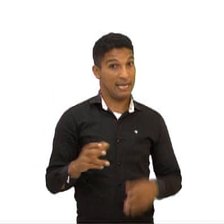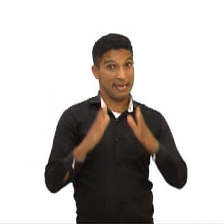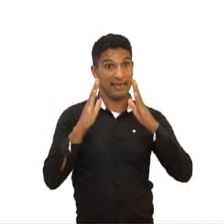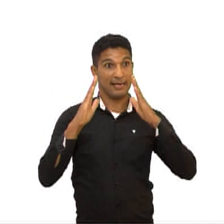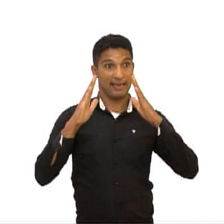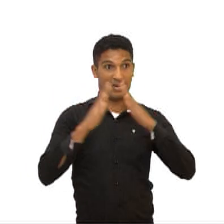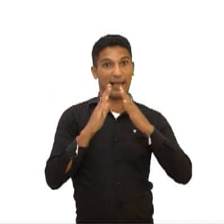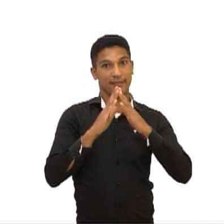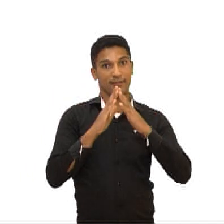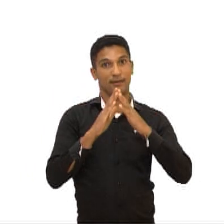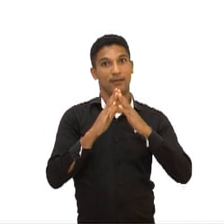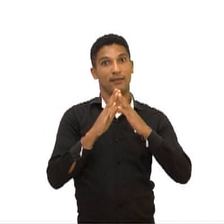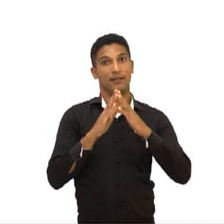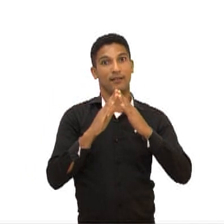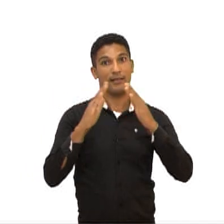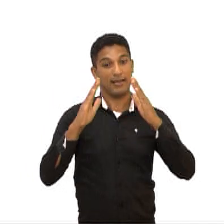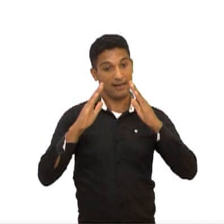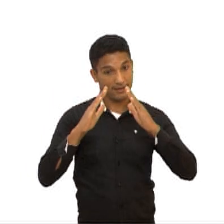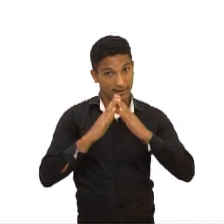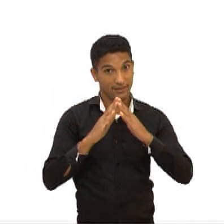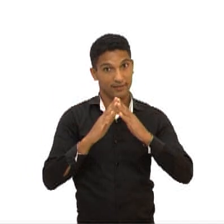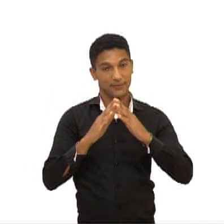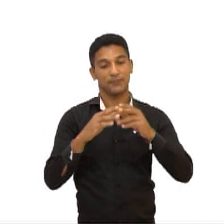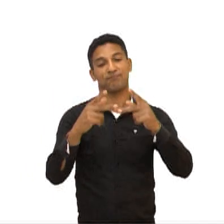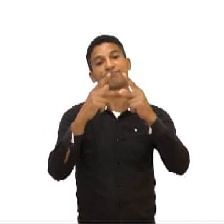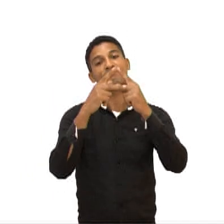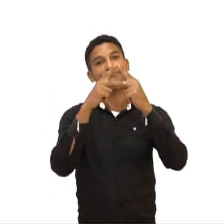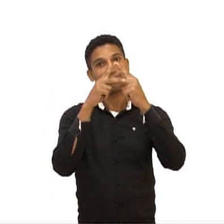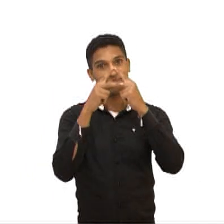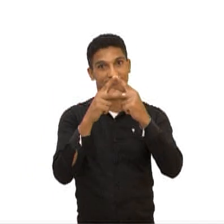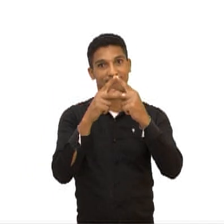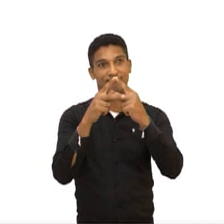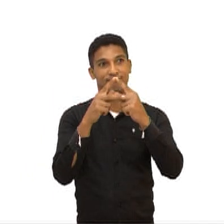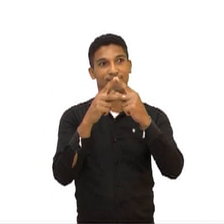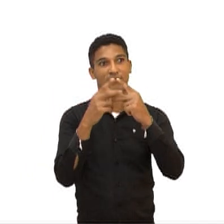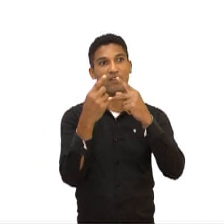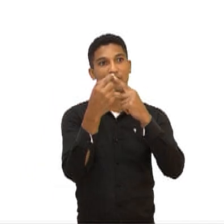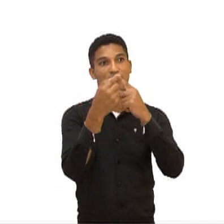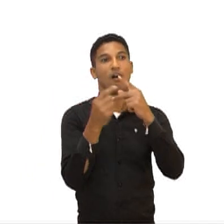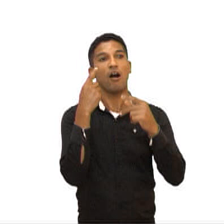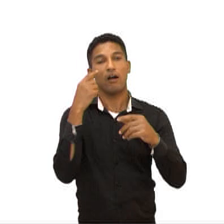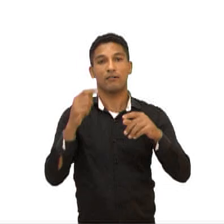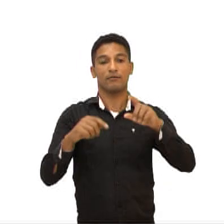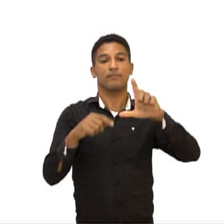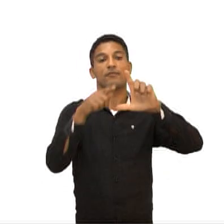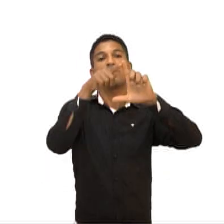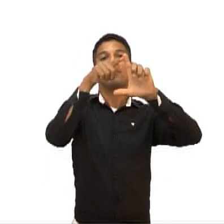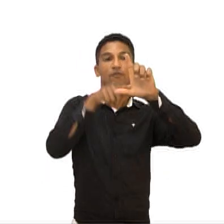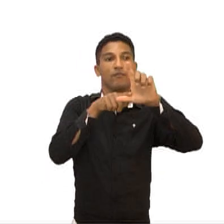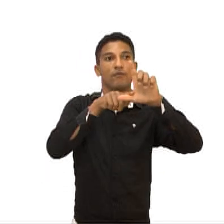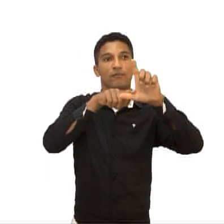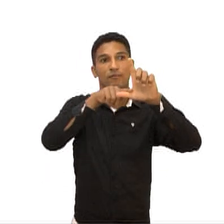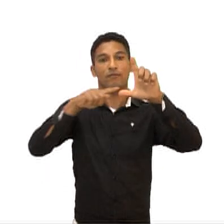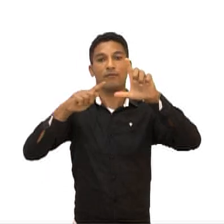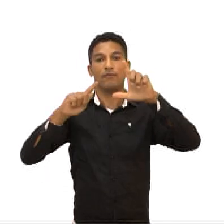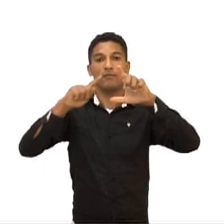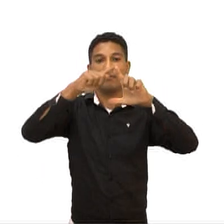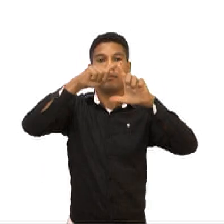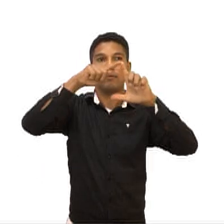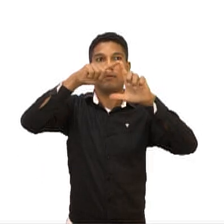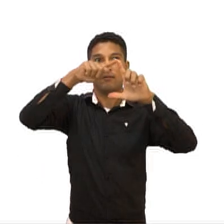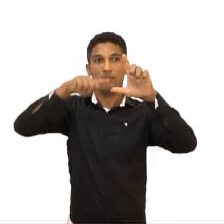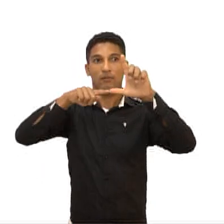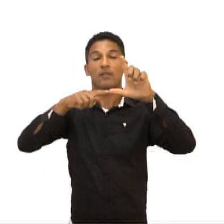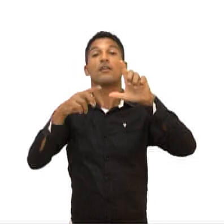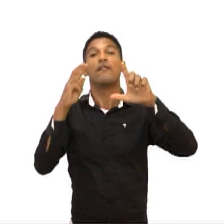tem a forma, né, de um triângulo cujos valores dos ângulos internos estão indicados